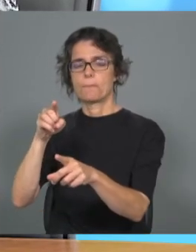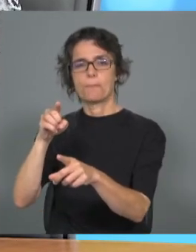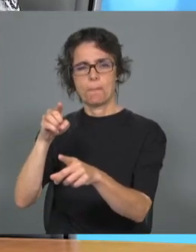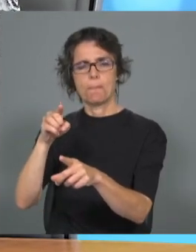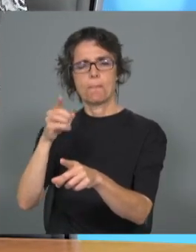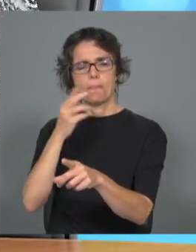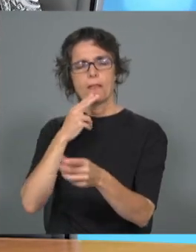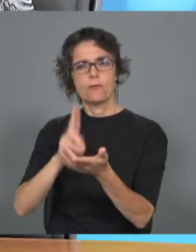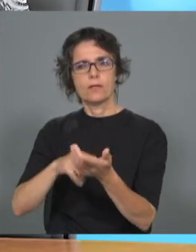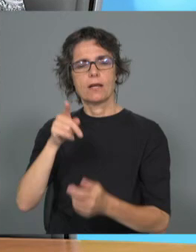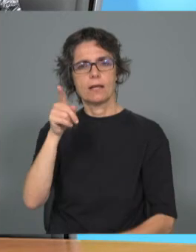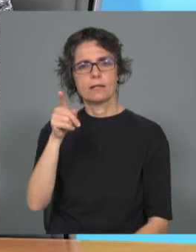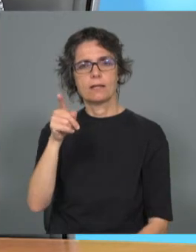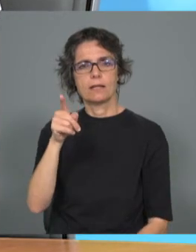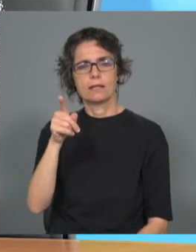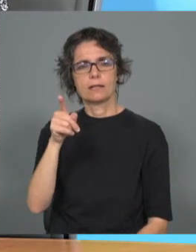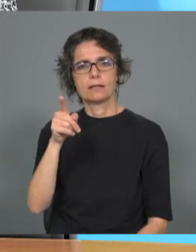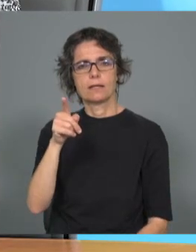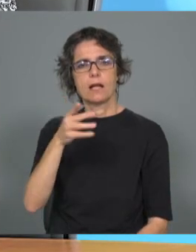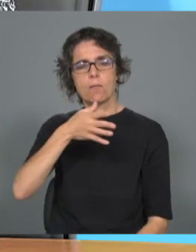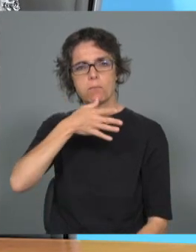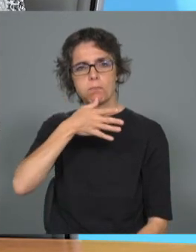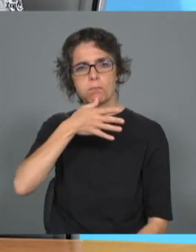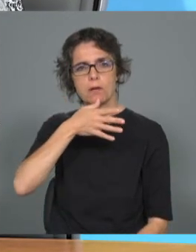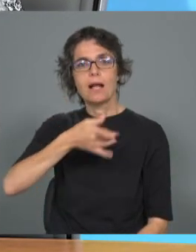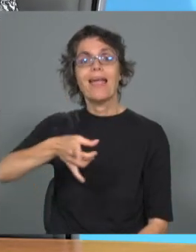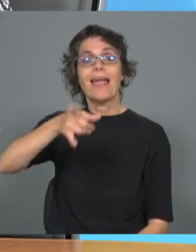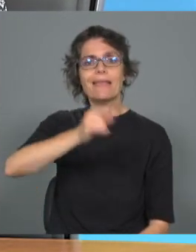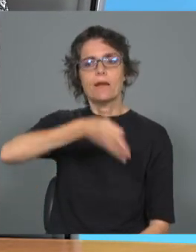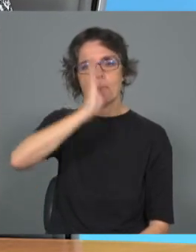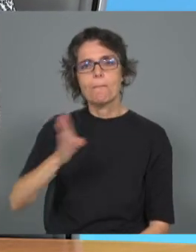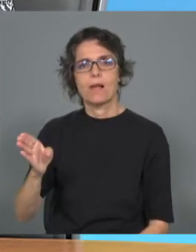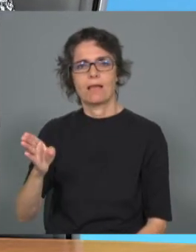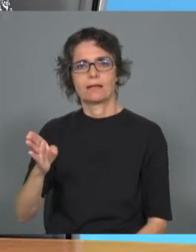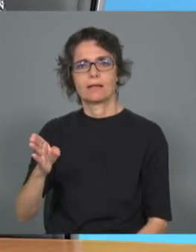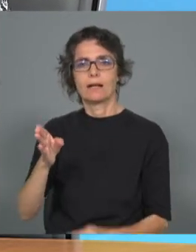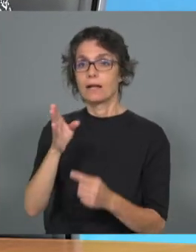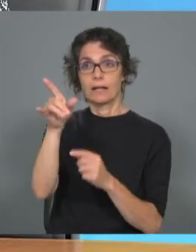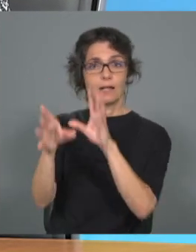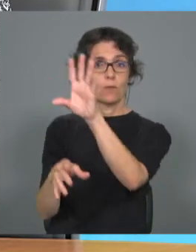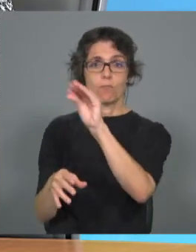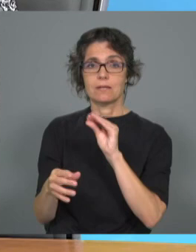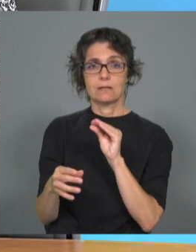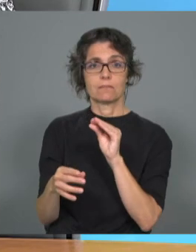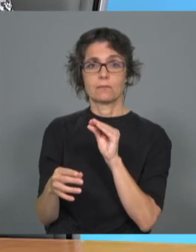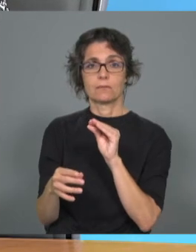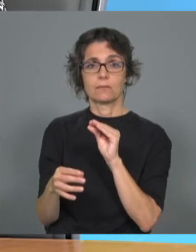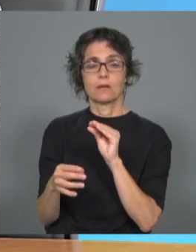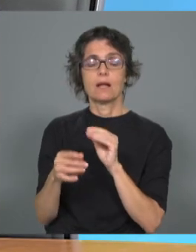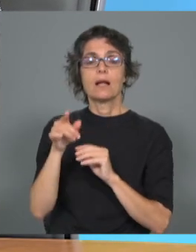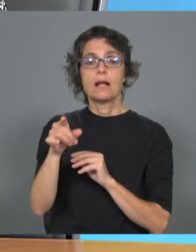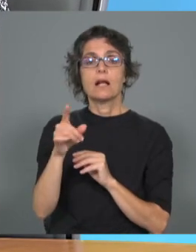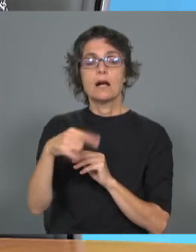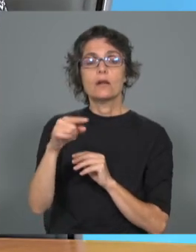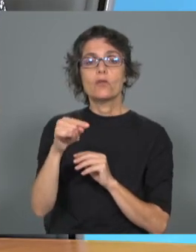verbaliza. E para nos mostrar, é possível fazer. E temos também muitas obras da Igreja que procuram mostrar isso mesmo. É